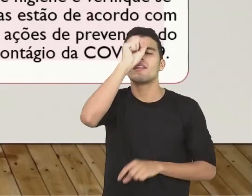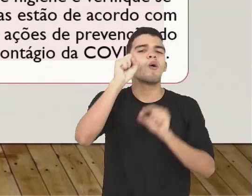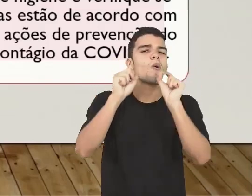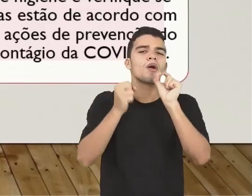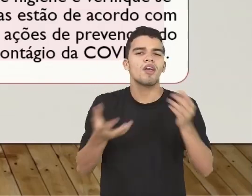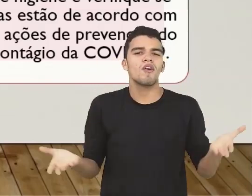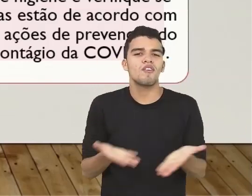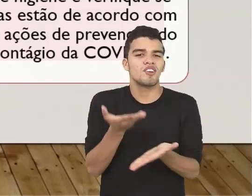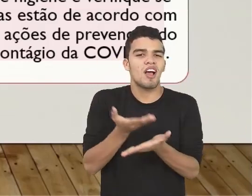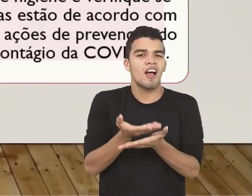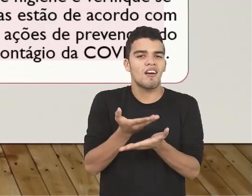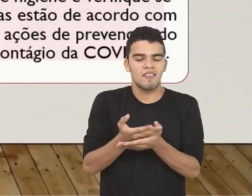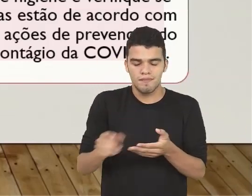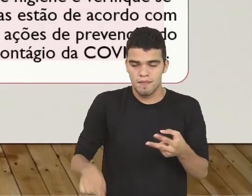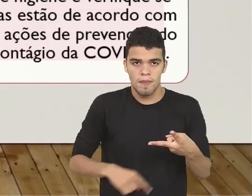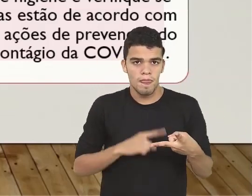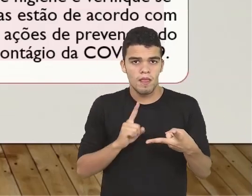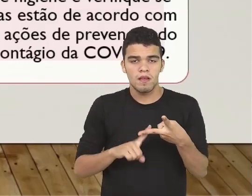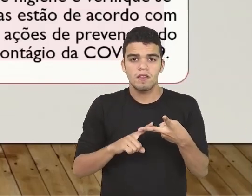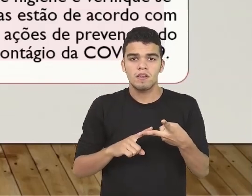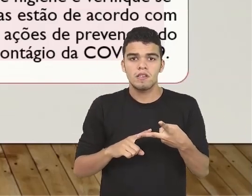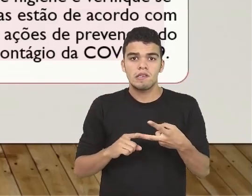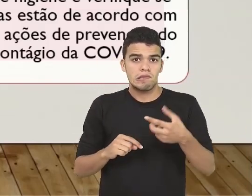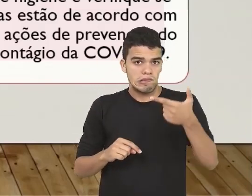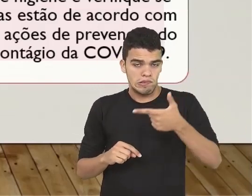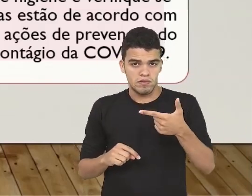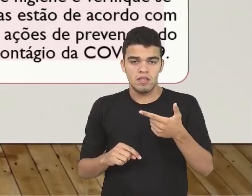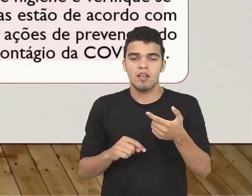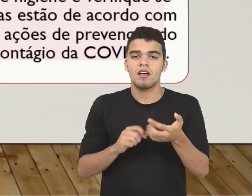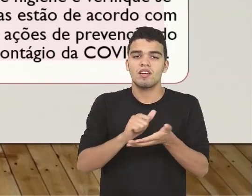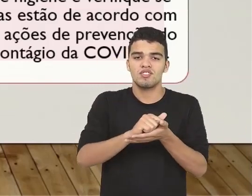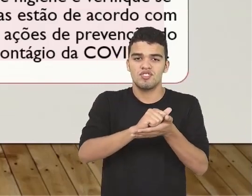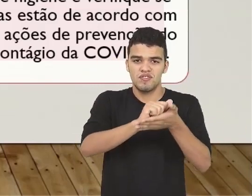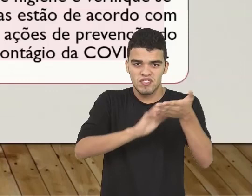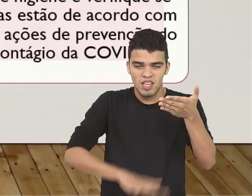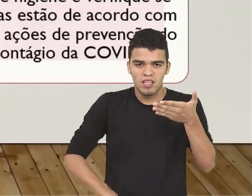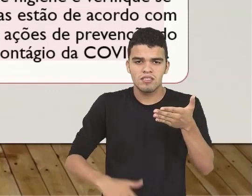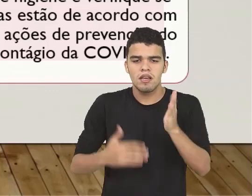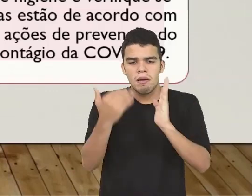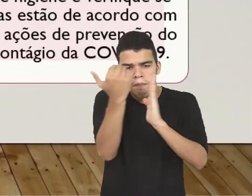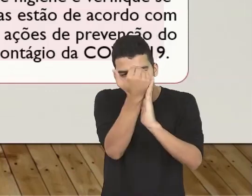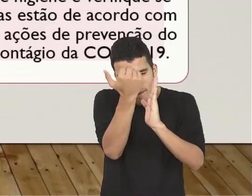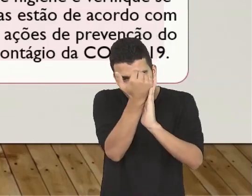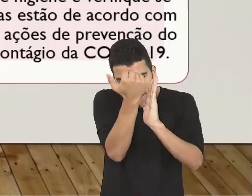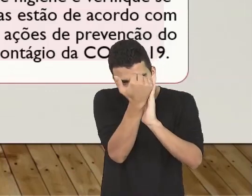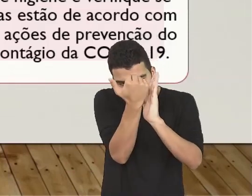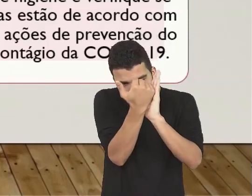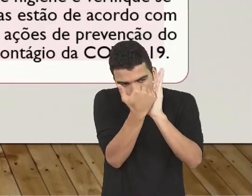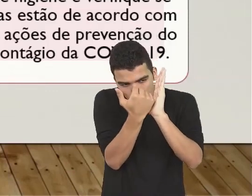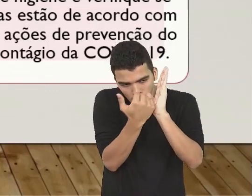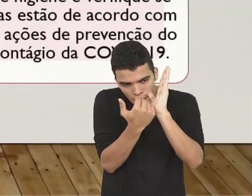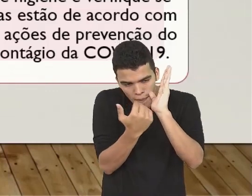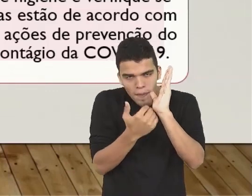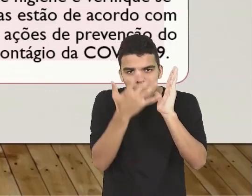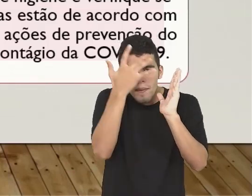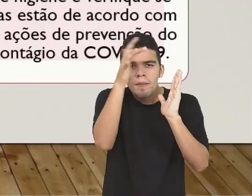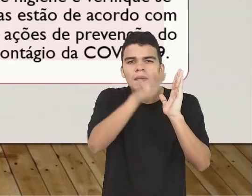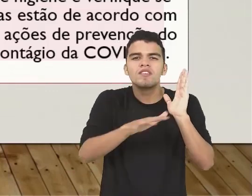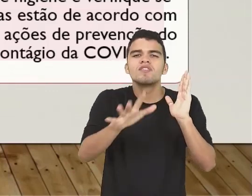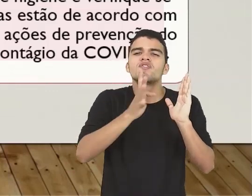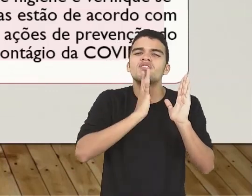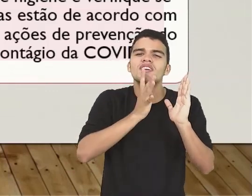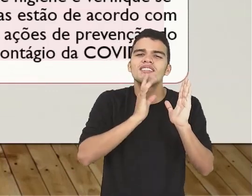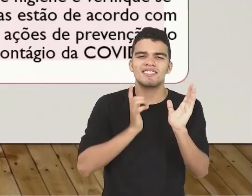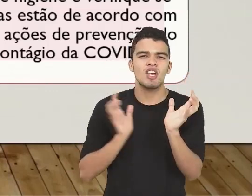segunda atividade é que eu quero que vocês façam uma lista das pessoas que vocês conhecem que pertencem àqueles grupos de risco lá que eu falei